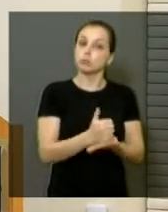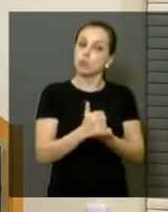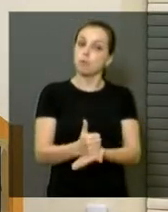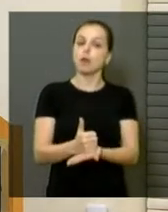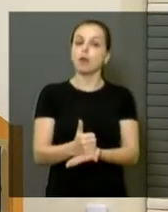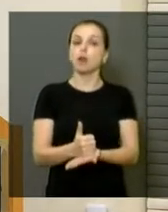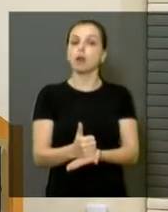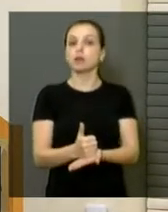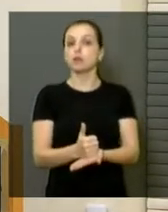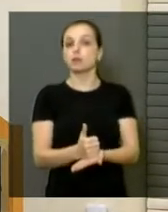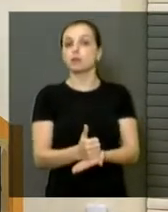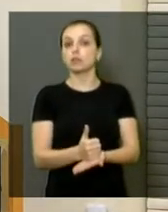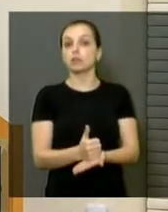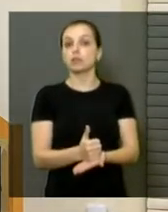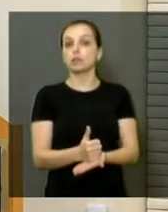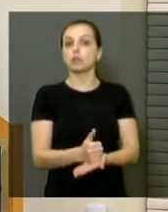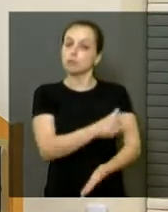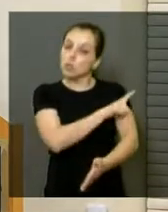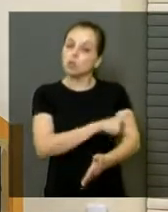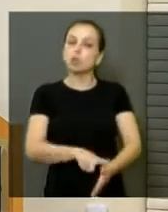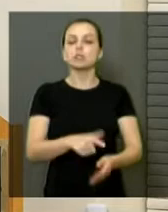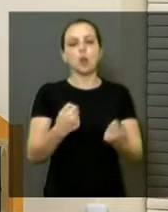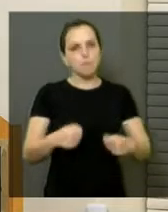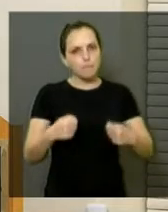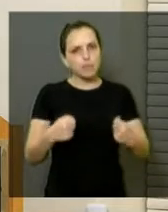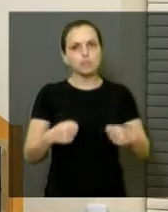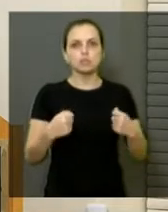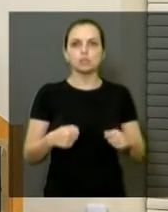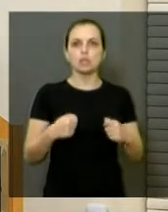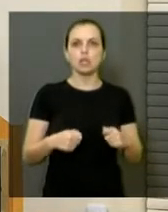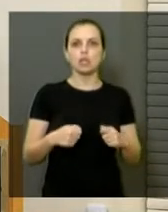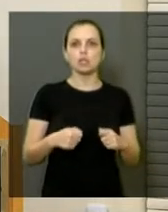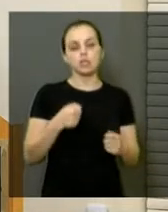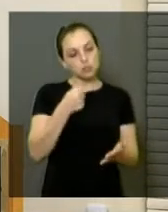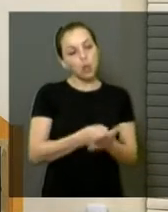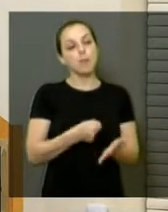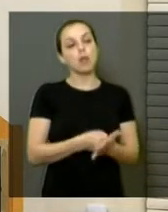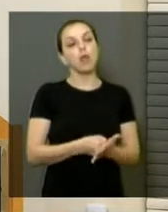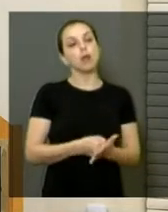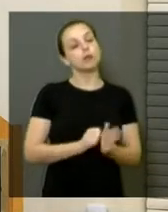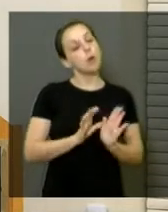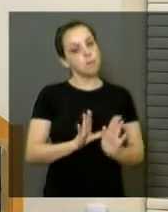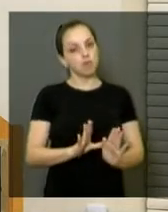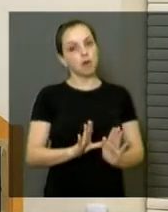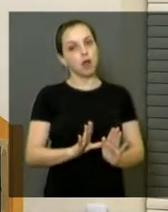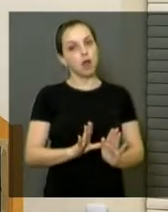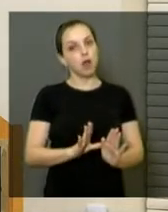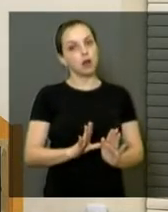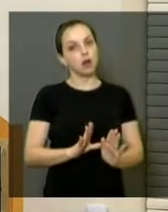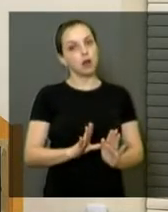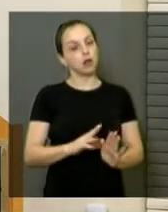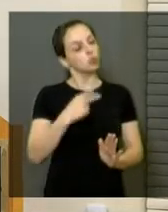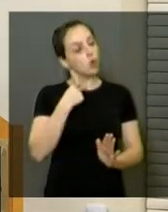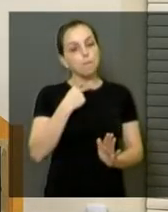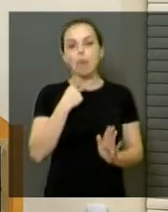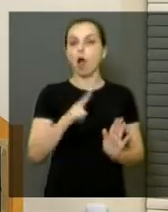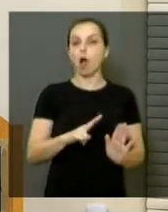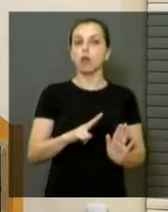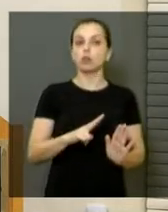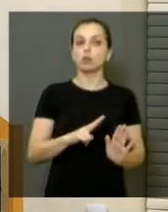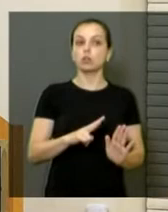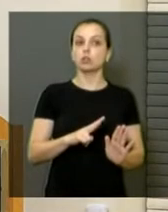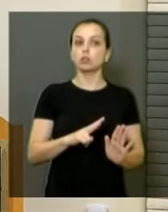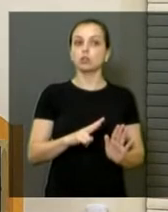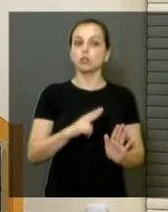apoio, do ponto de vista ético-moral, tem a obrigação de chegar e falar, olha, tudo tem limite, isso não dá para fazer, isso vai ser pior para a